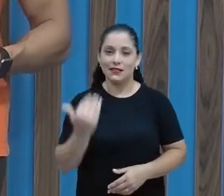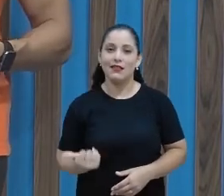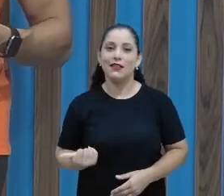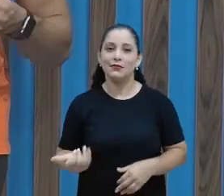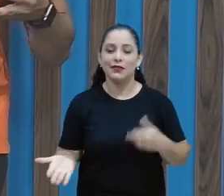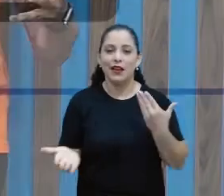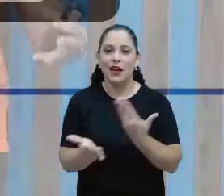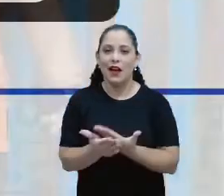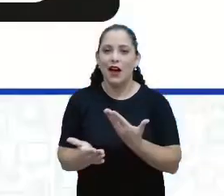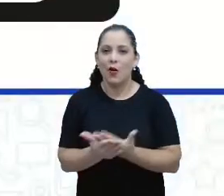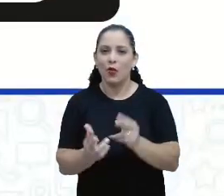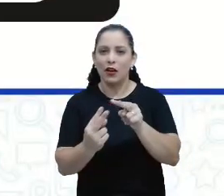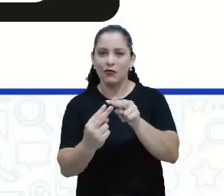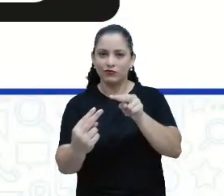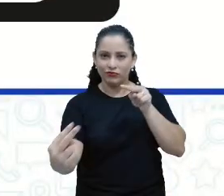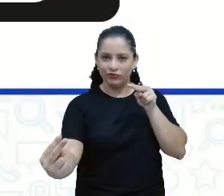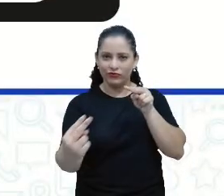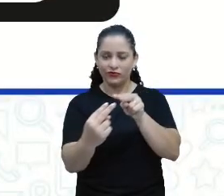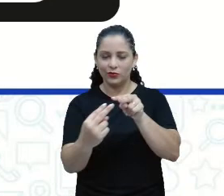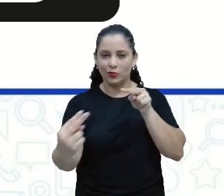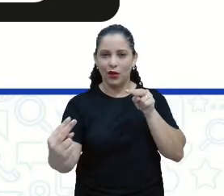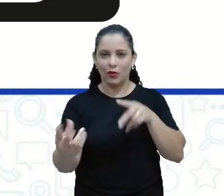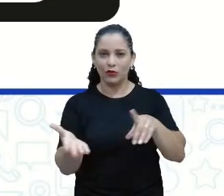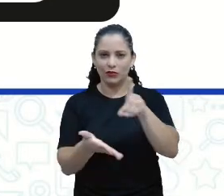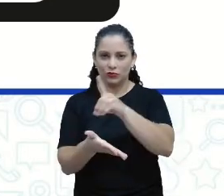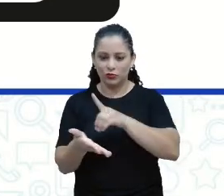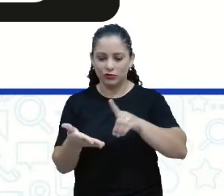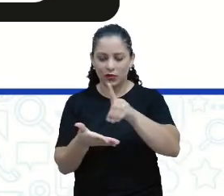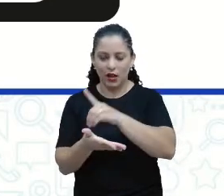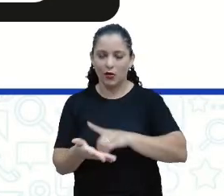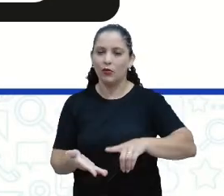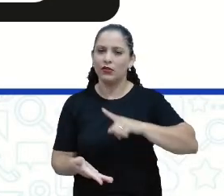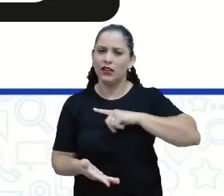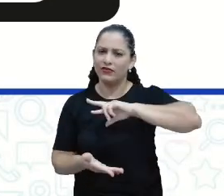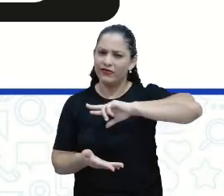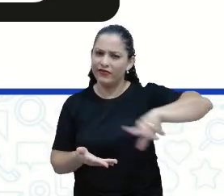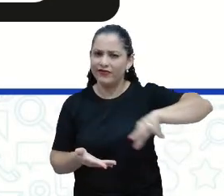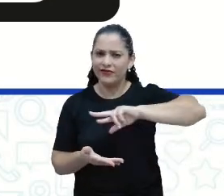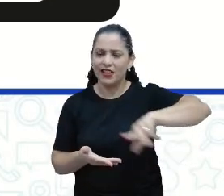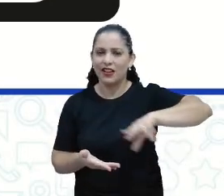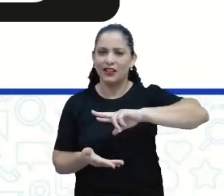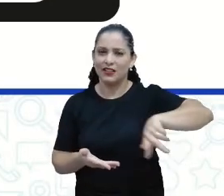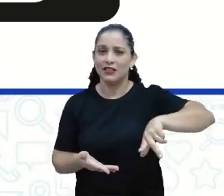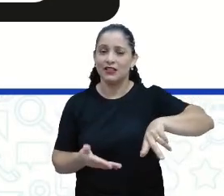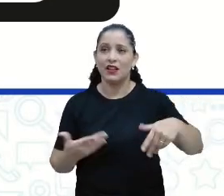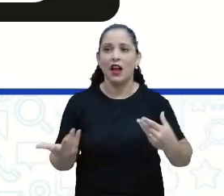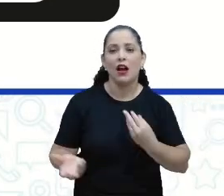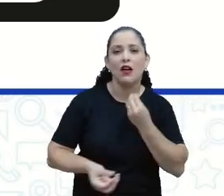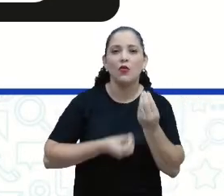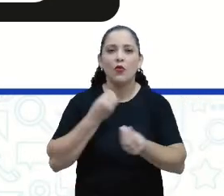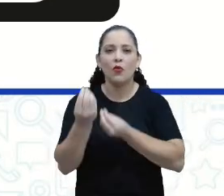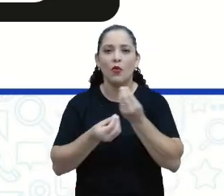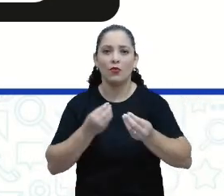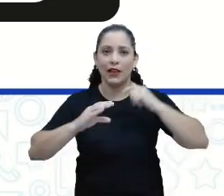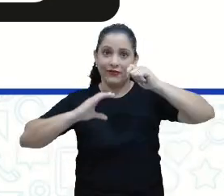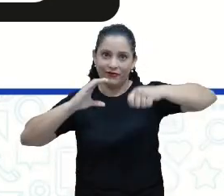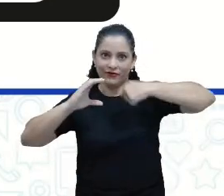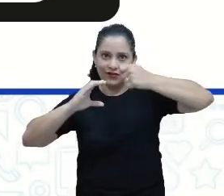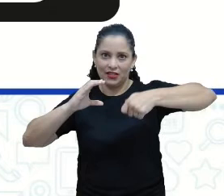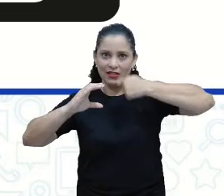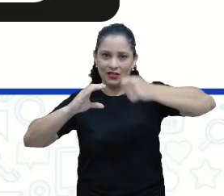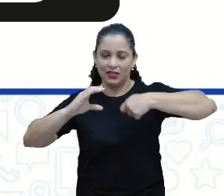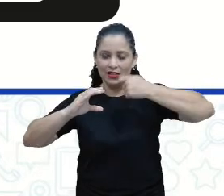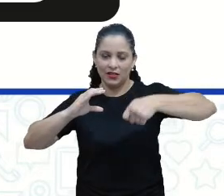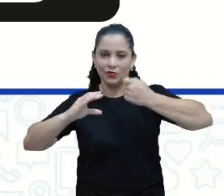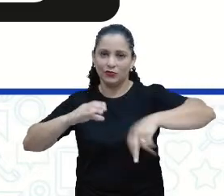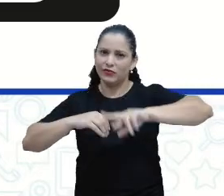sistema de aula digital. Já falamos da diferença aí entre uma aula digital e uma aula, e uma videoaula, certo? Onde